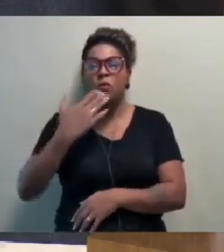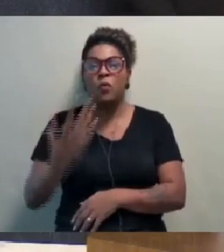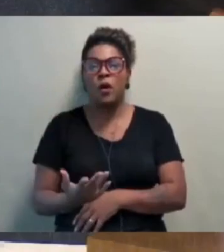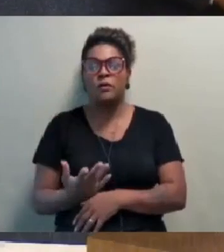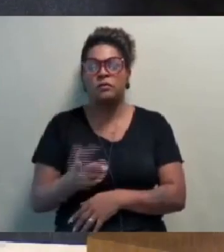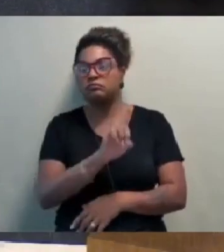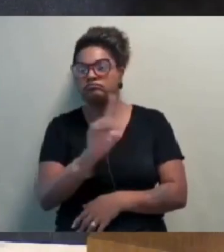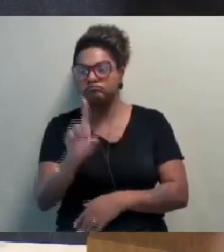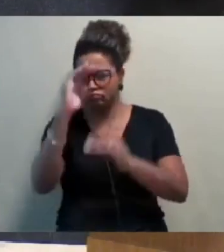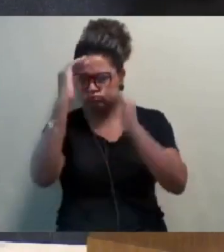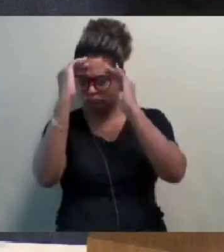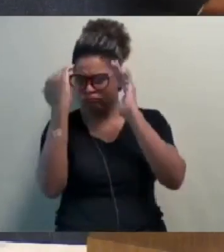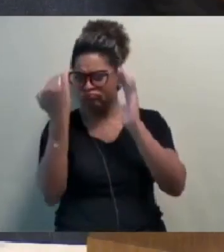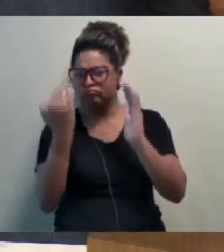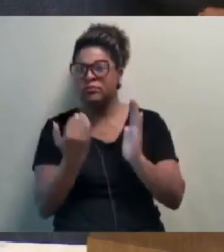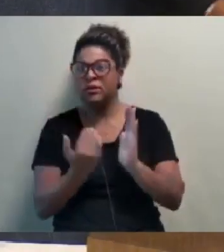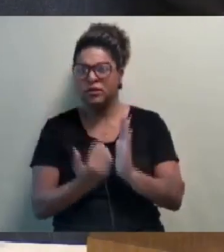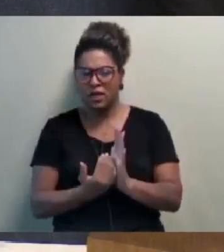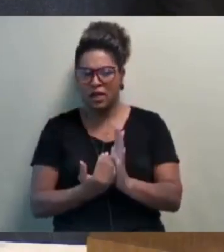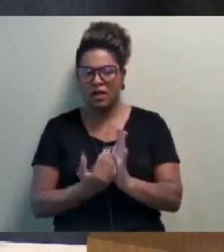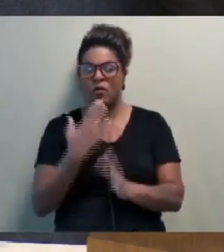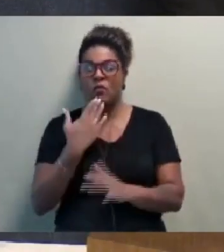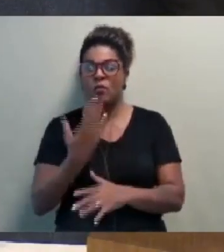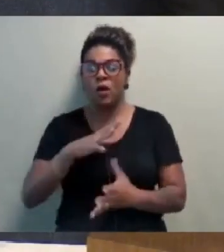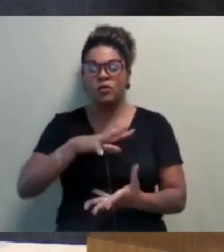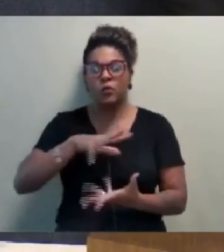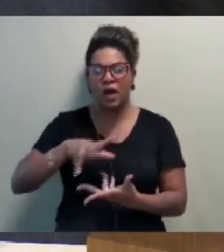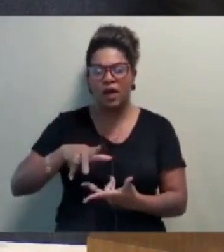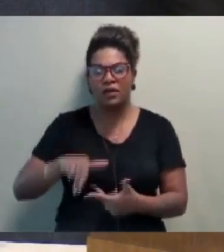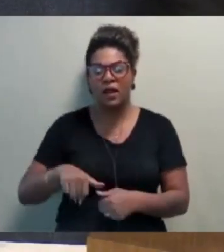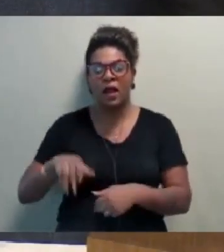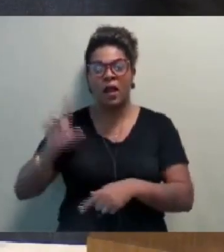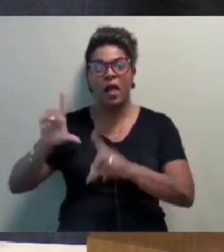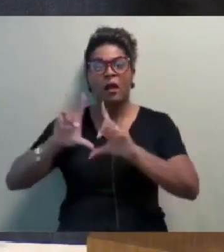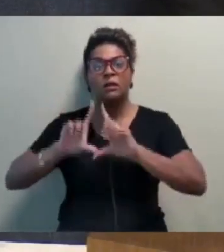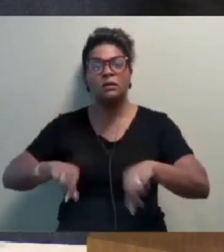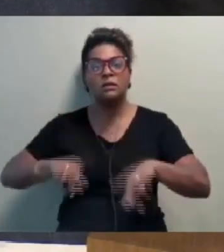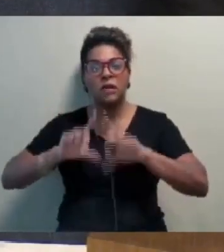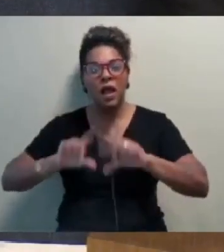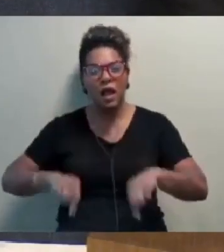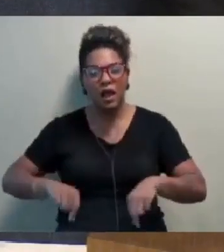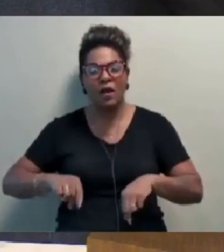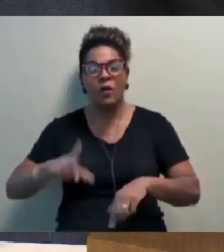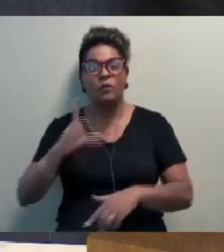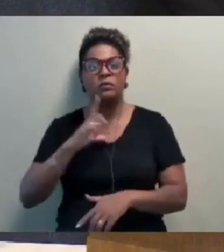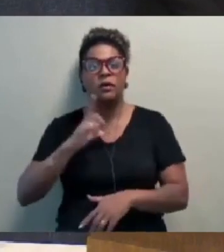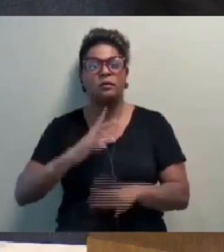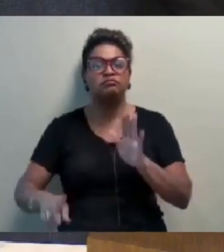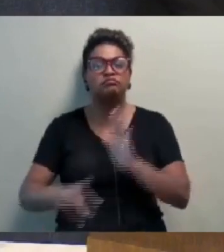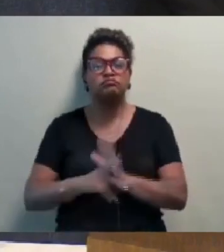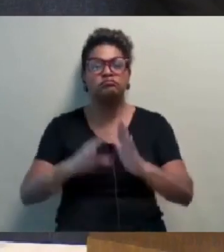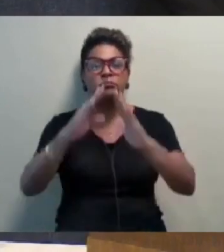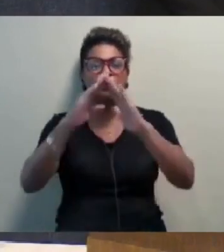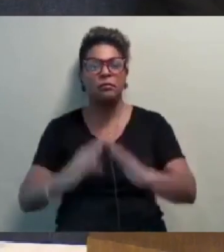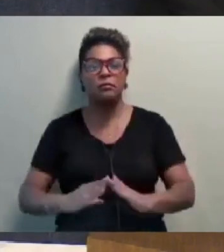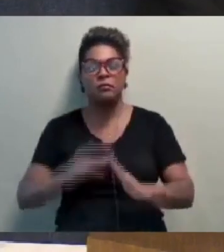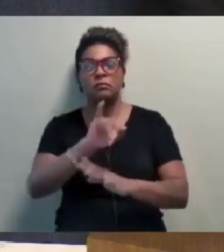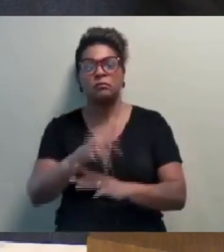Israel, quando foi assolada da casa de Judá, quando foi para o exílio.